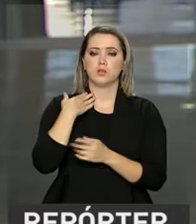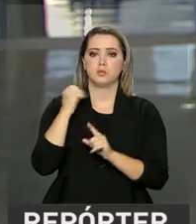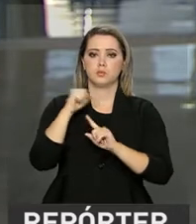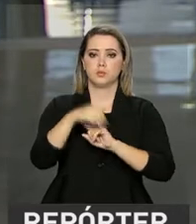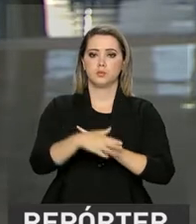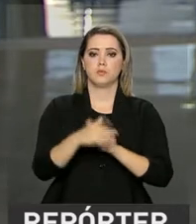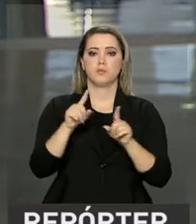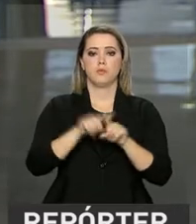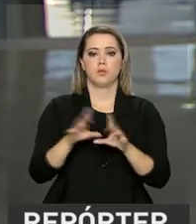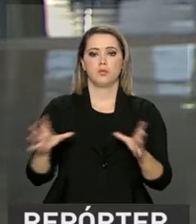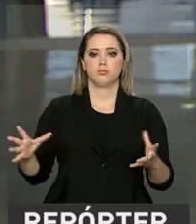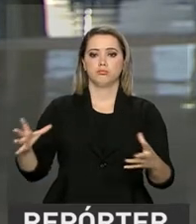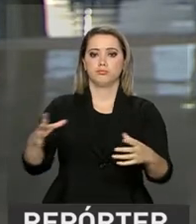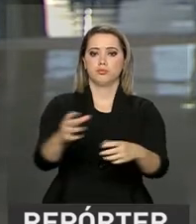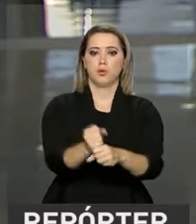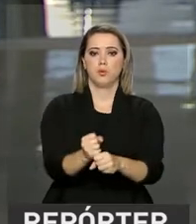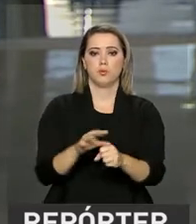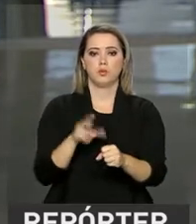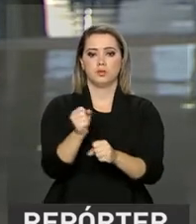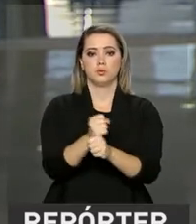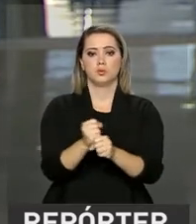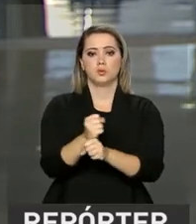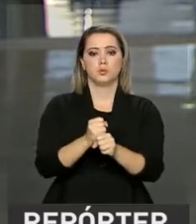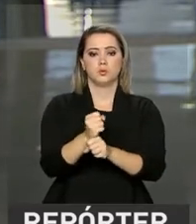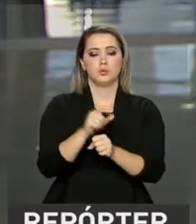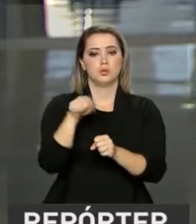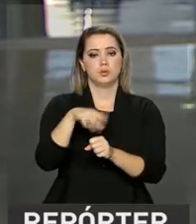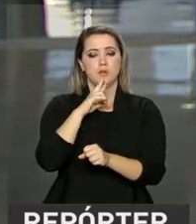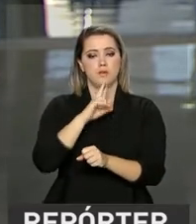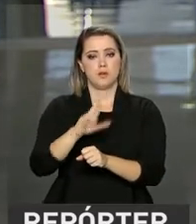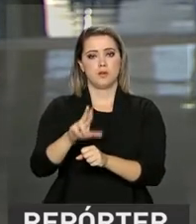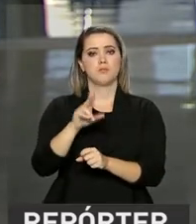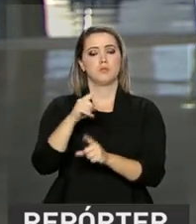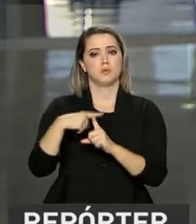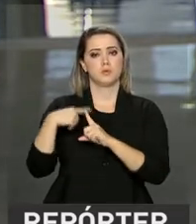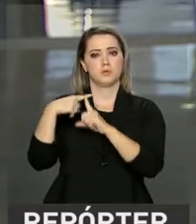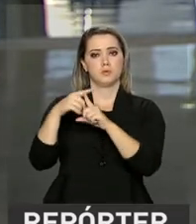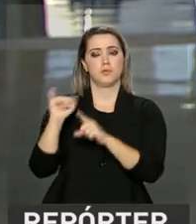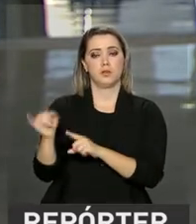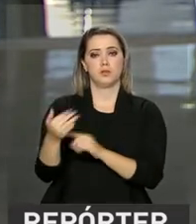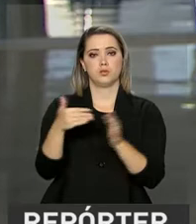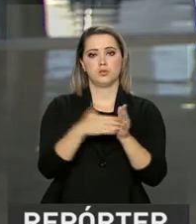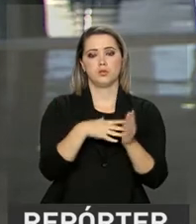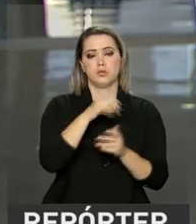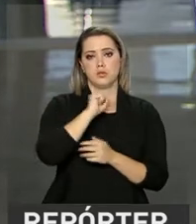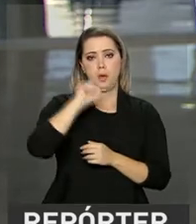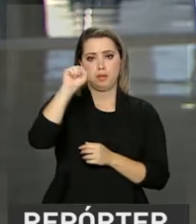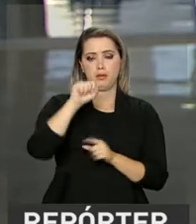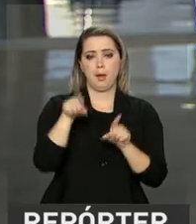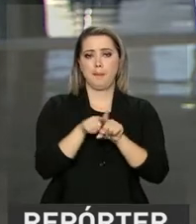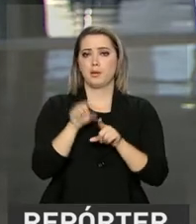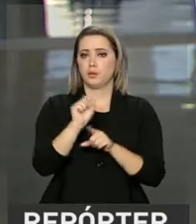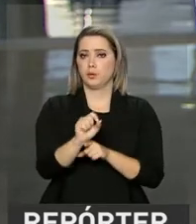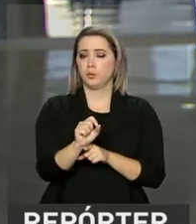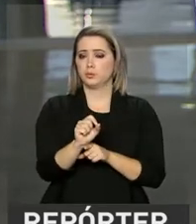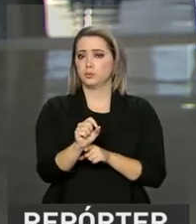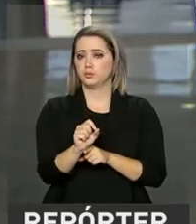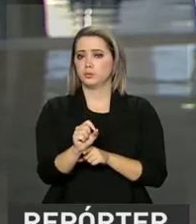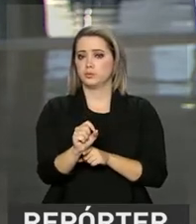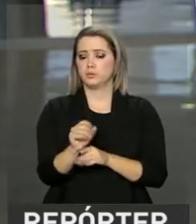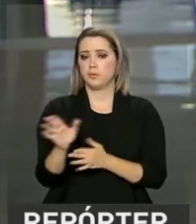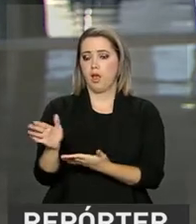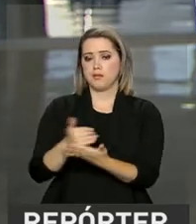central o acumulado do ano o resultado também é positivo de janeiro a abril o as despesas às receitas